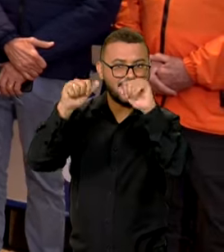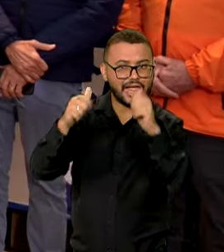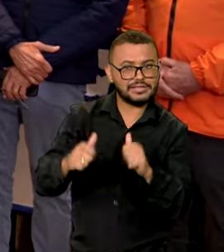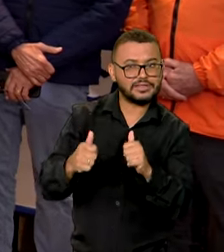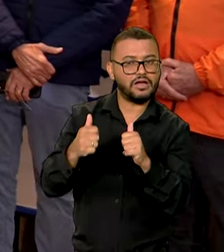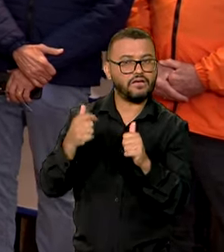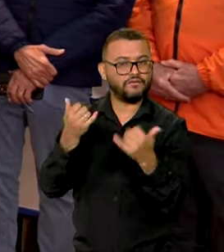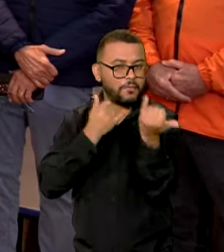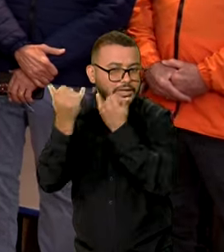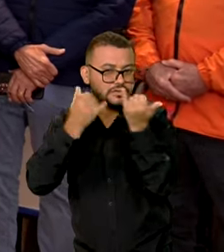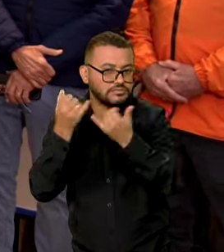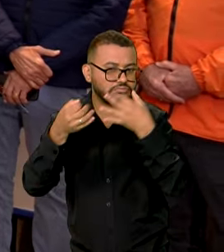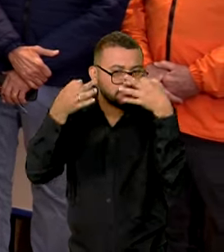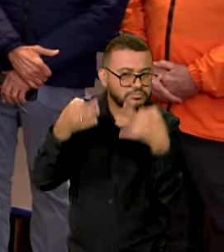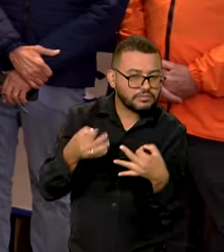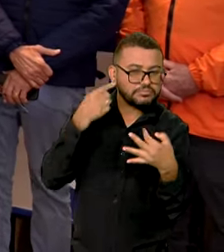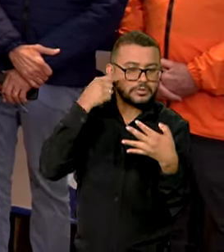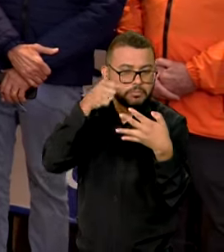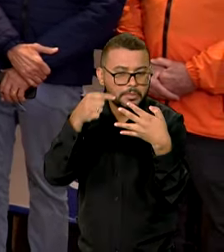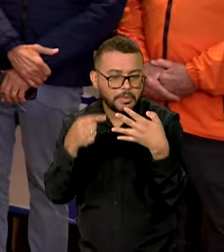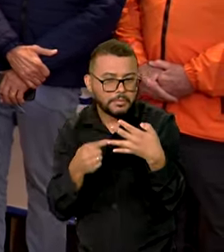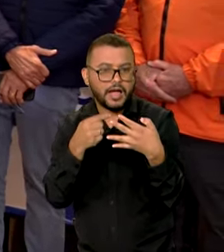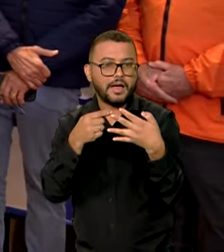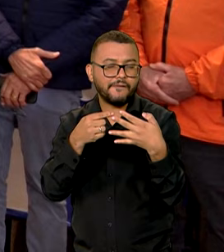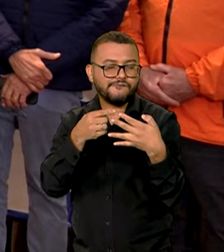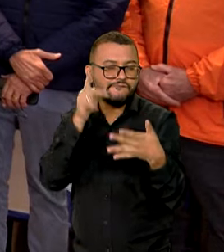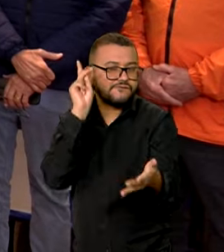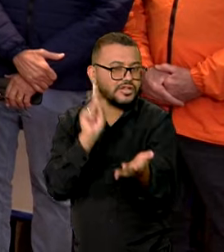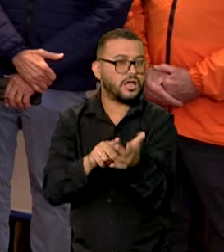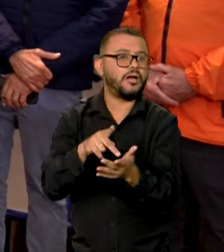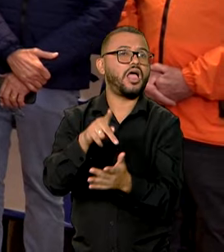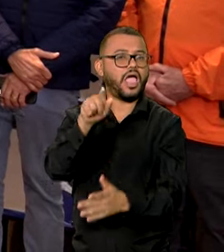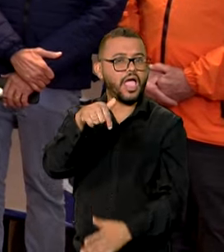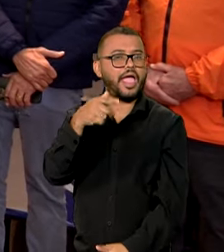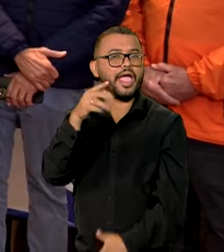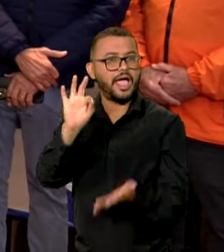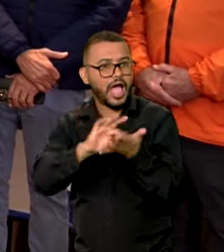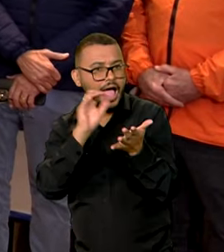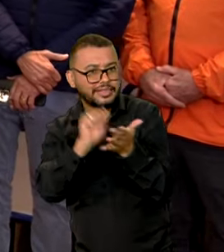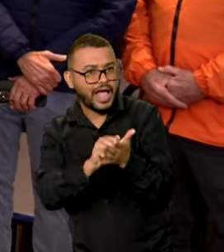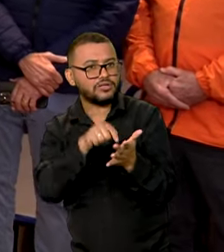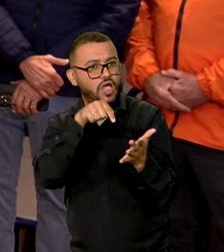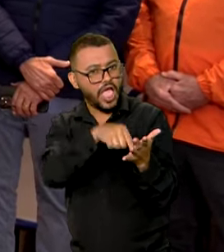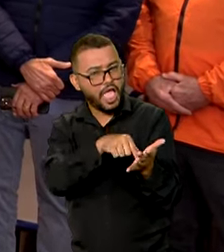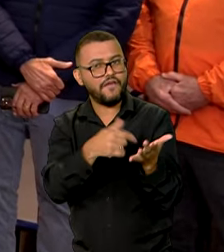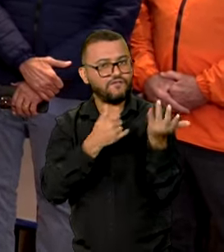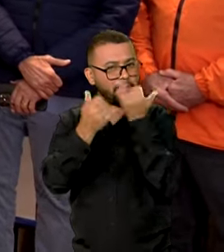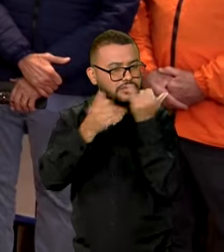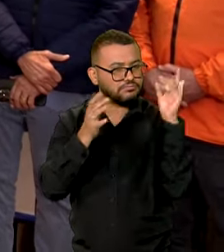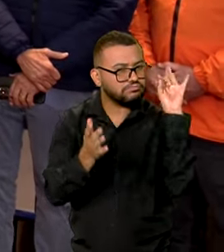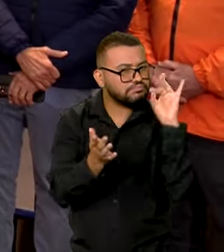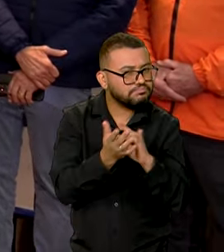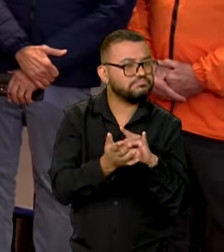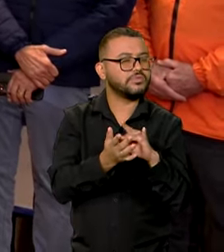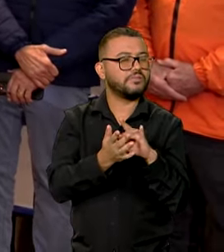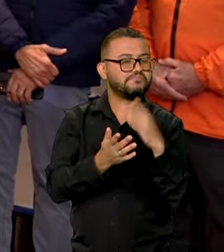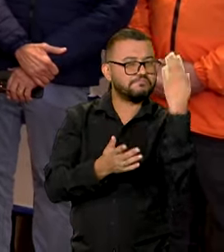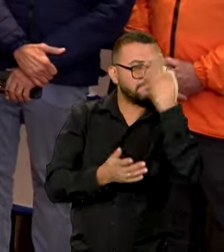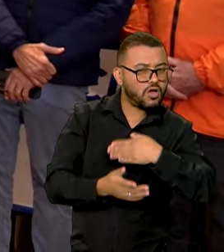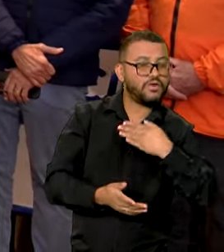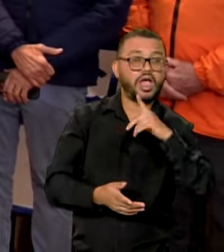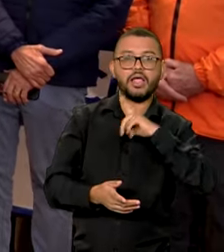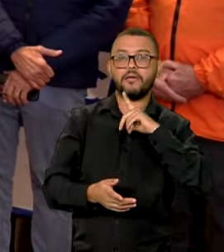informações para poder comprovar de fato que aqueles dados que foram informados são